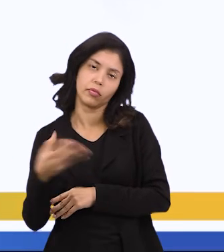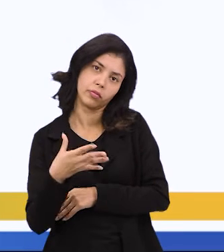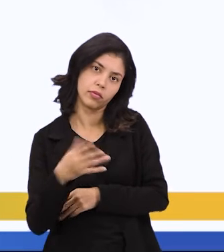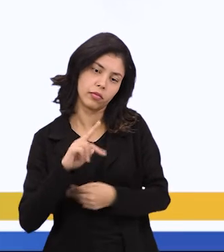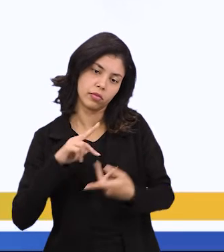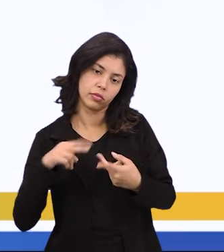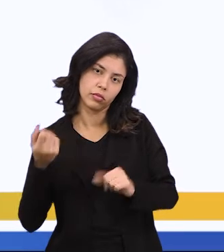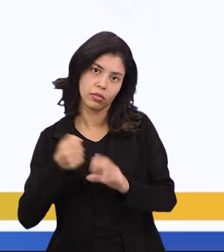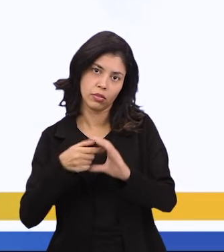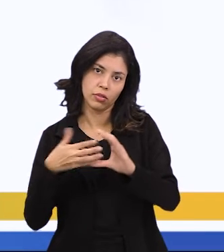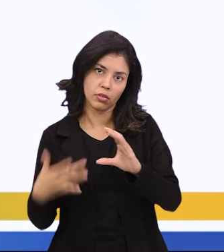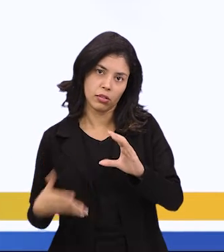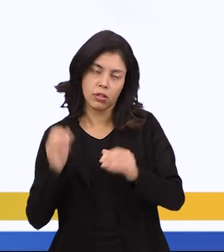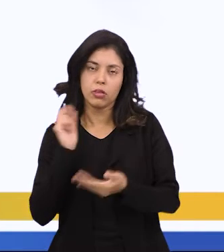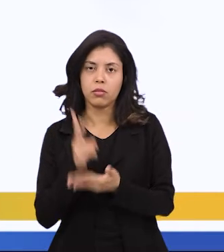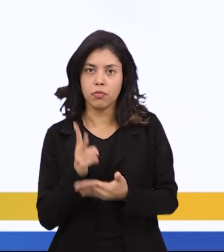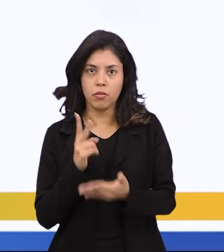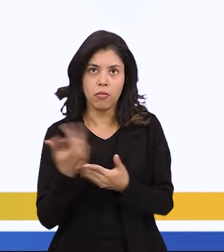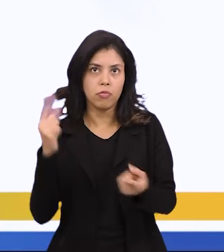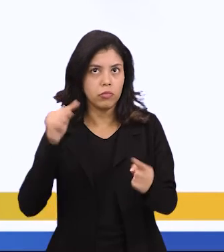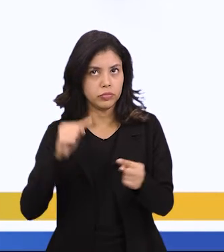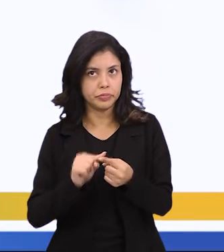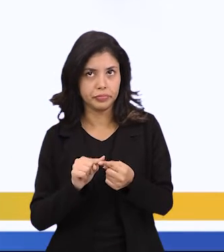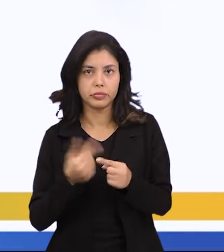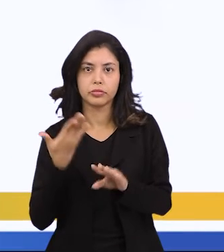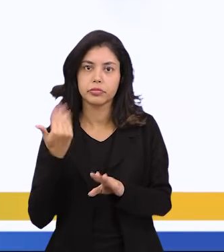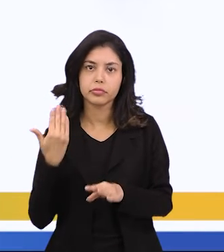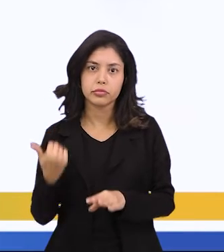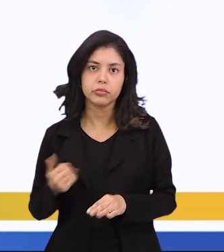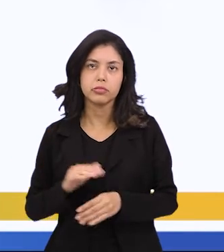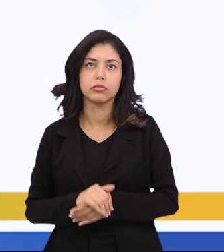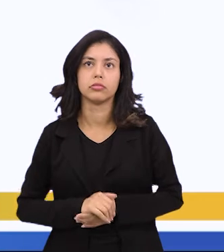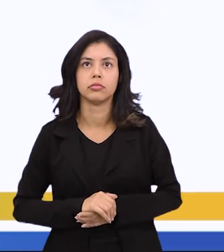nova espécie, mesmo próximo à espécie anterior.